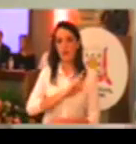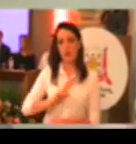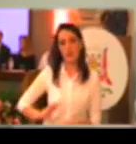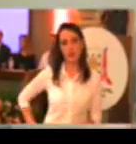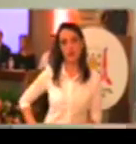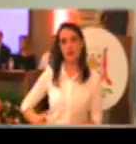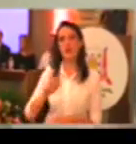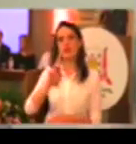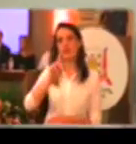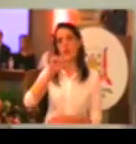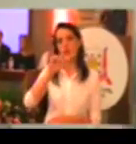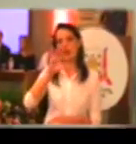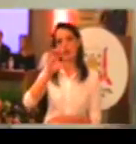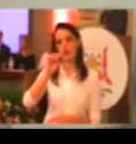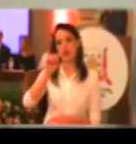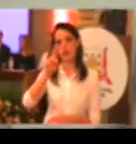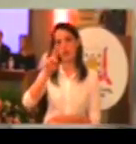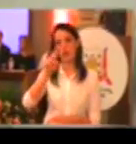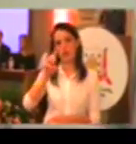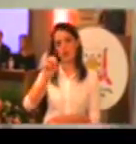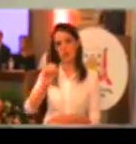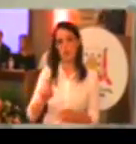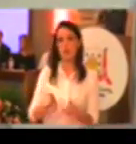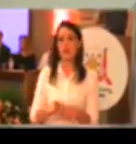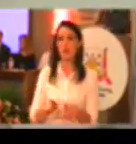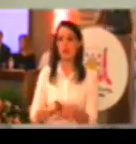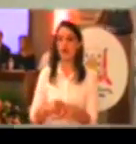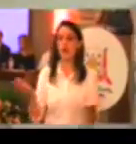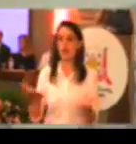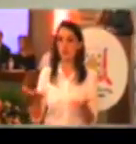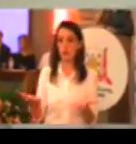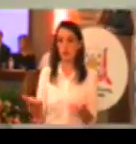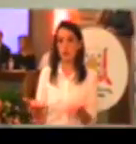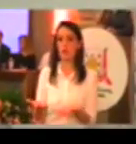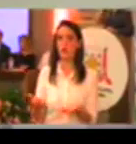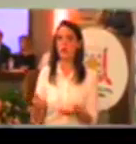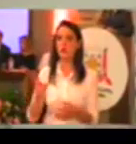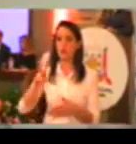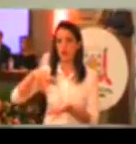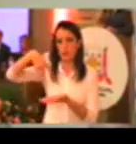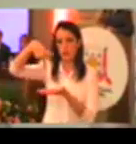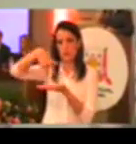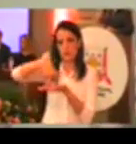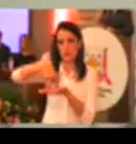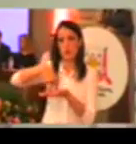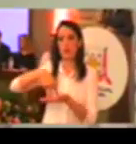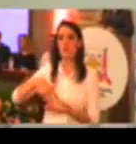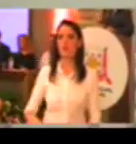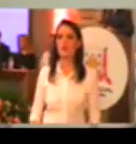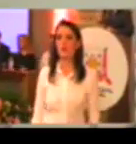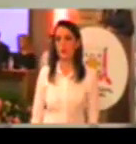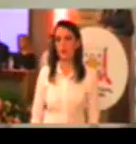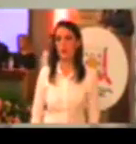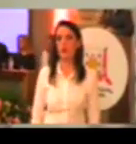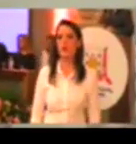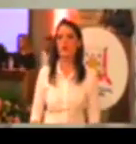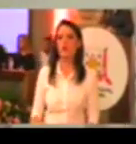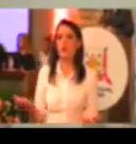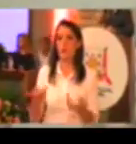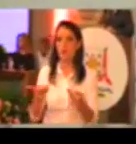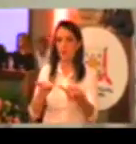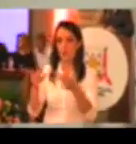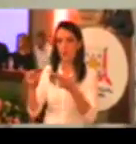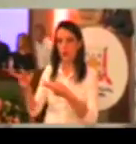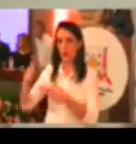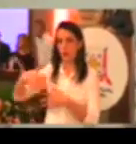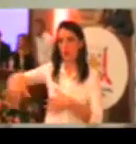vereador licenciado Ricardo Fabris. E neste momento, em posição de respeito,